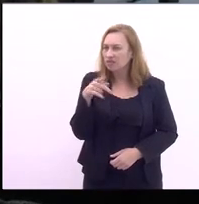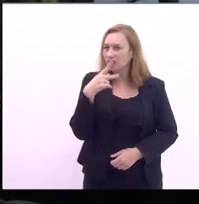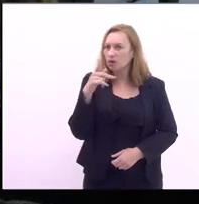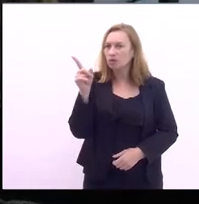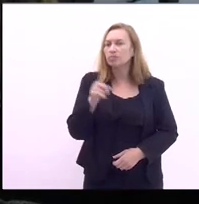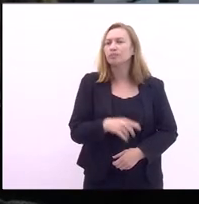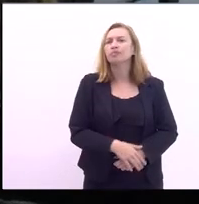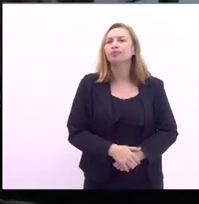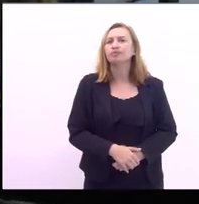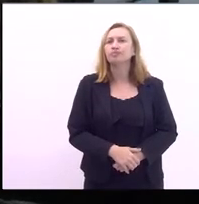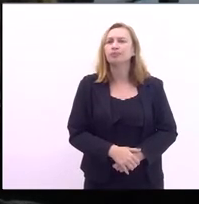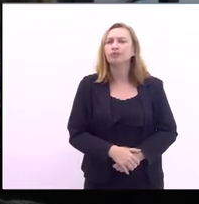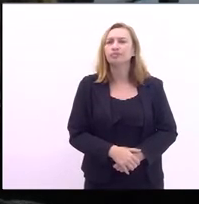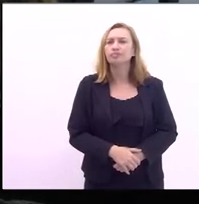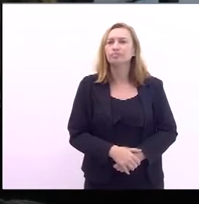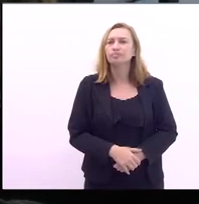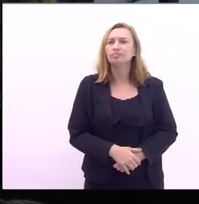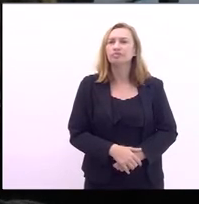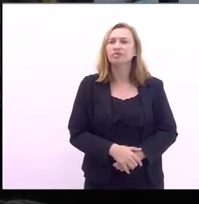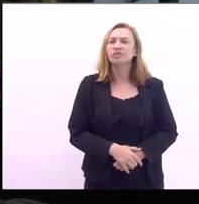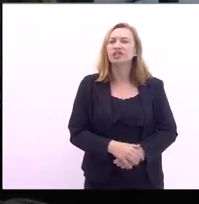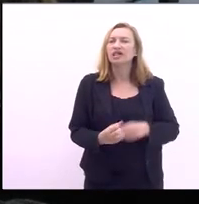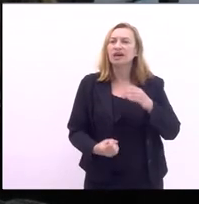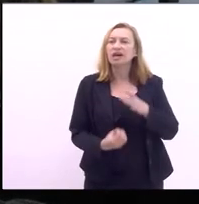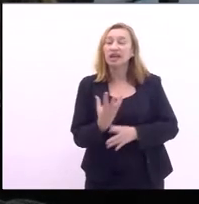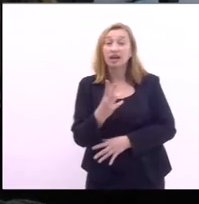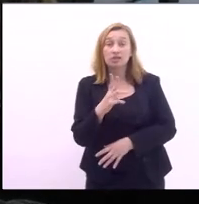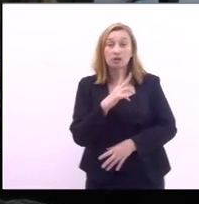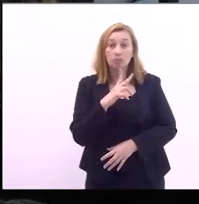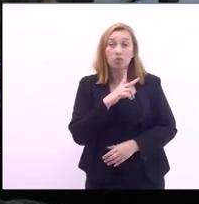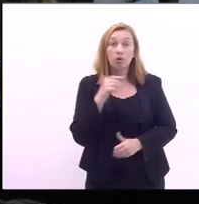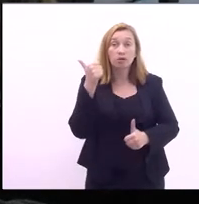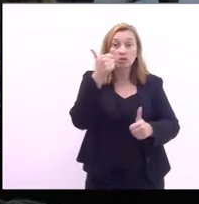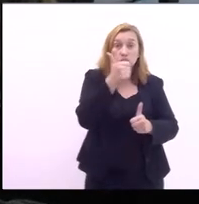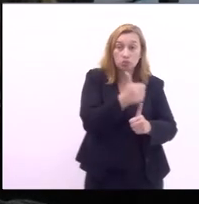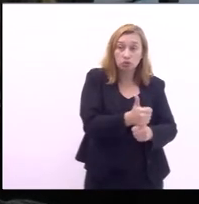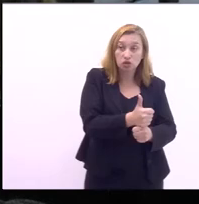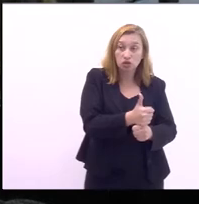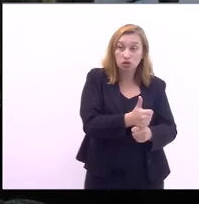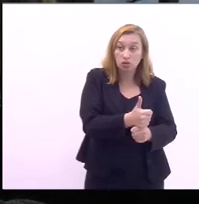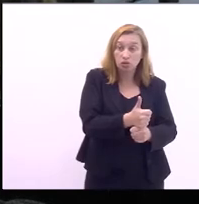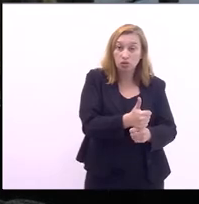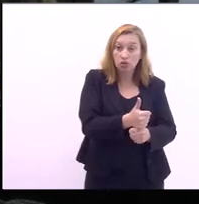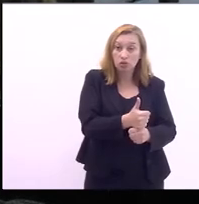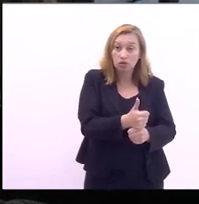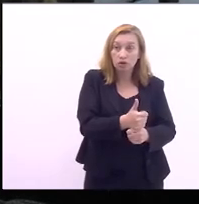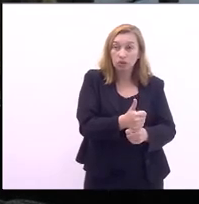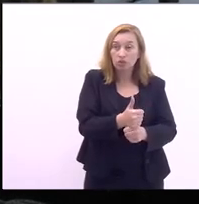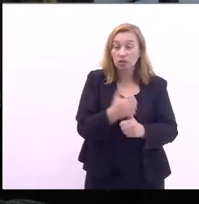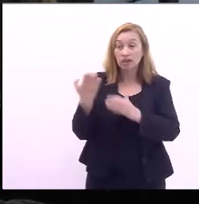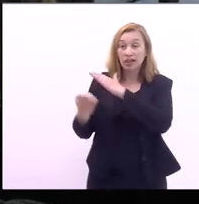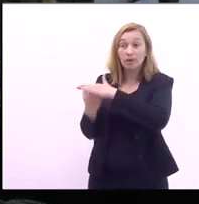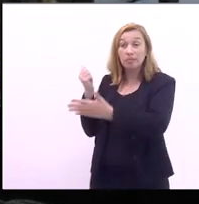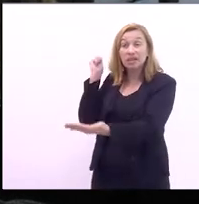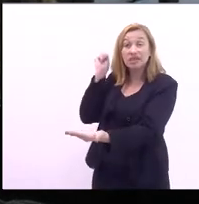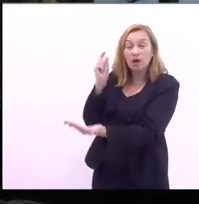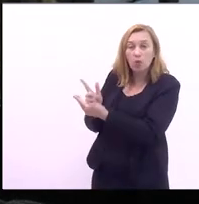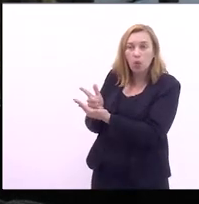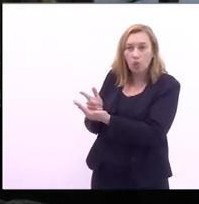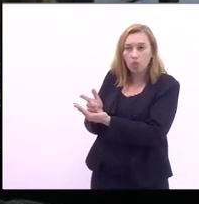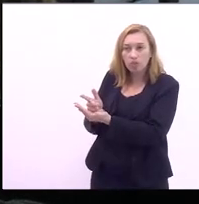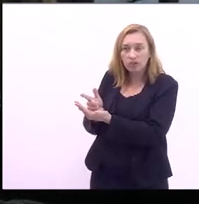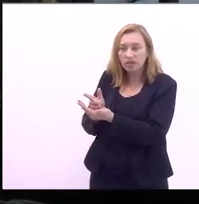disso. A geração própria substitui aquilo que a empresa compra de energia